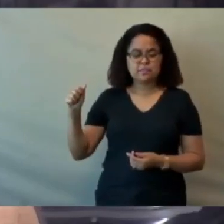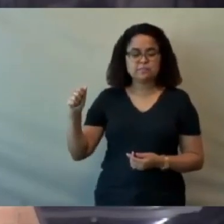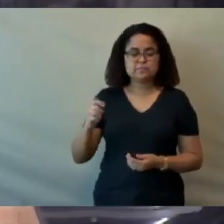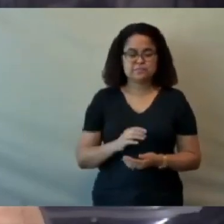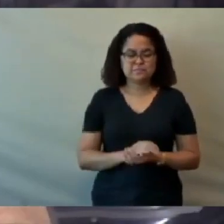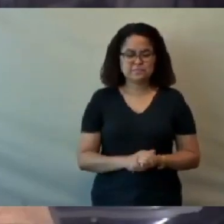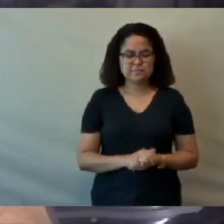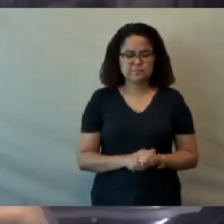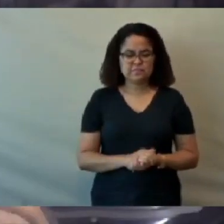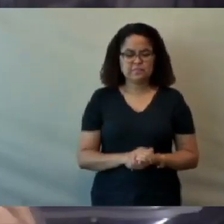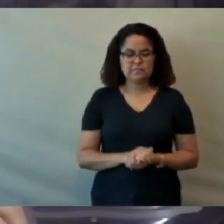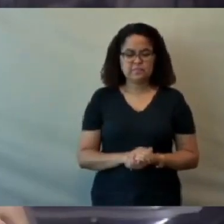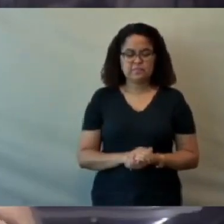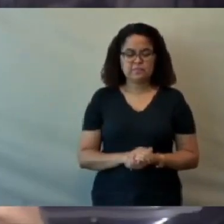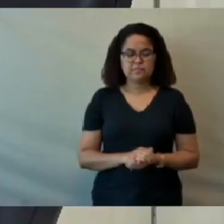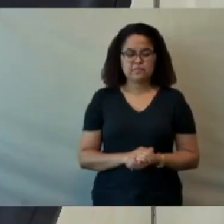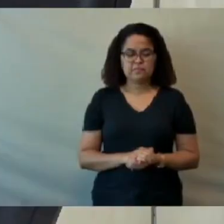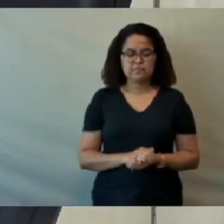vereador,